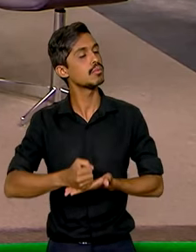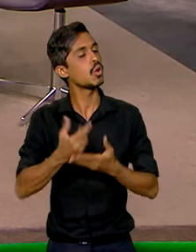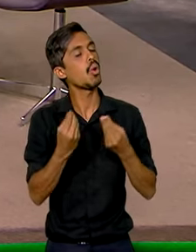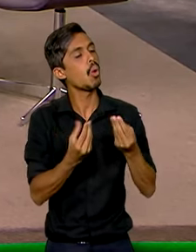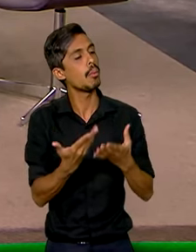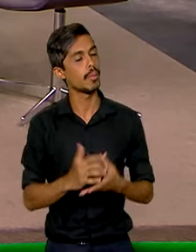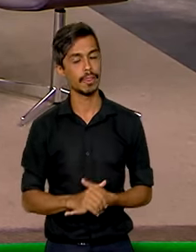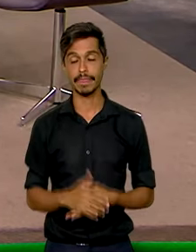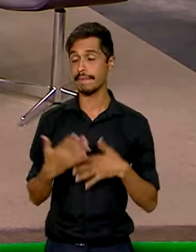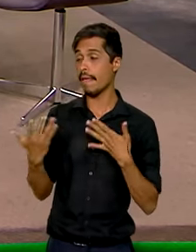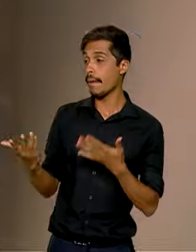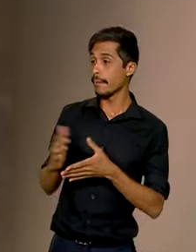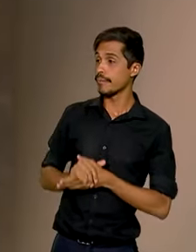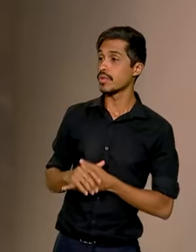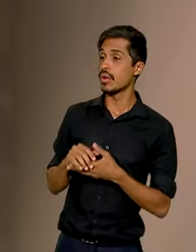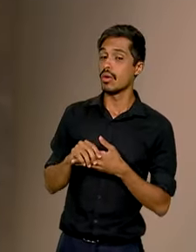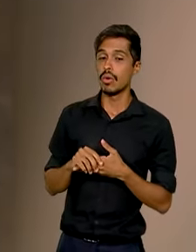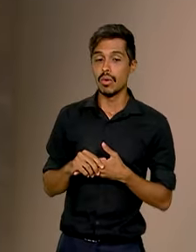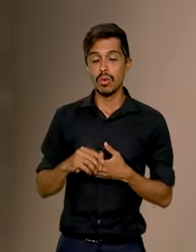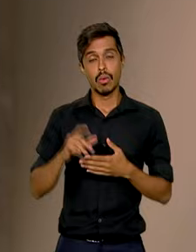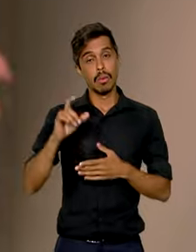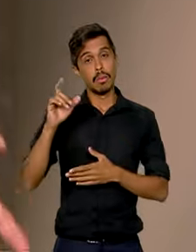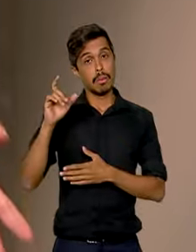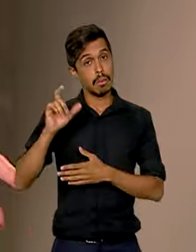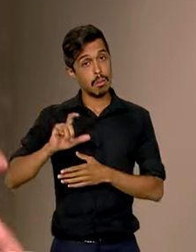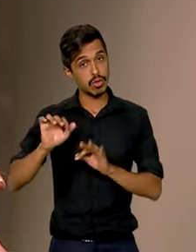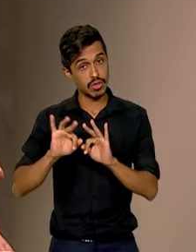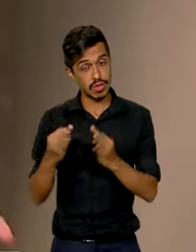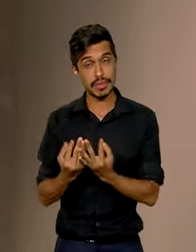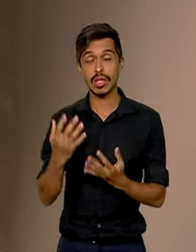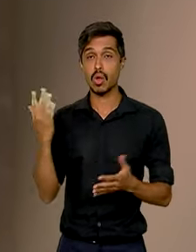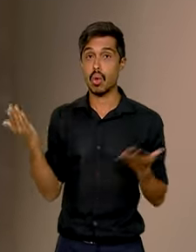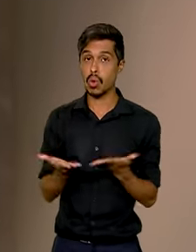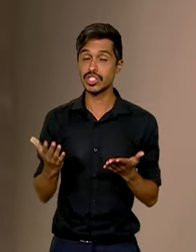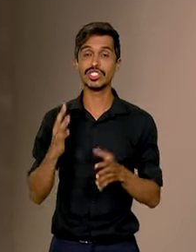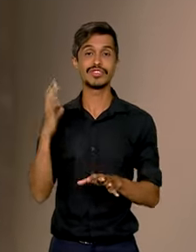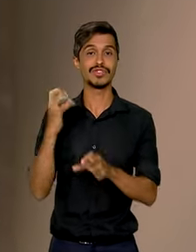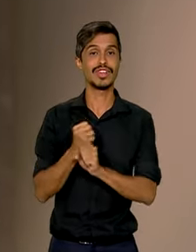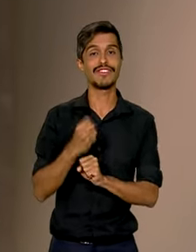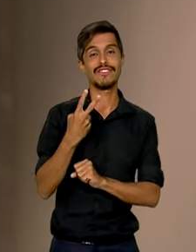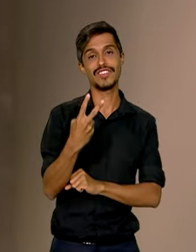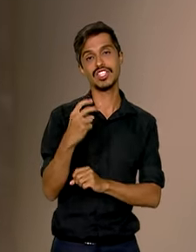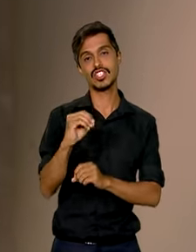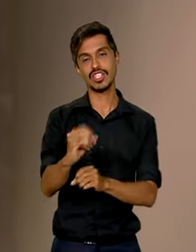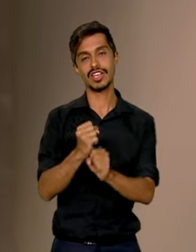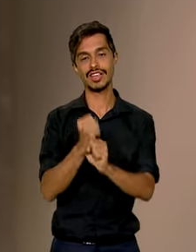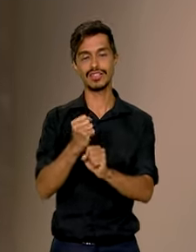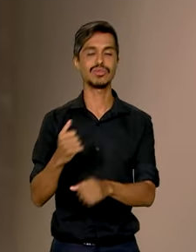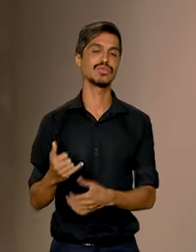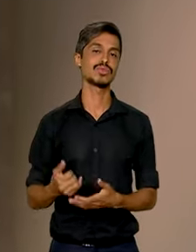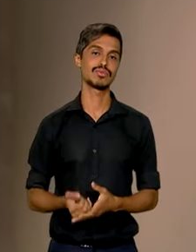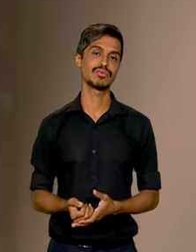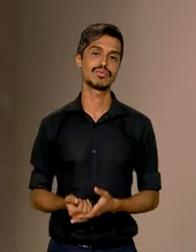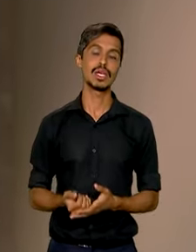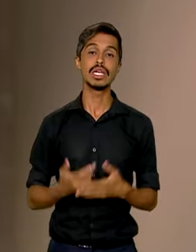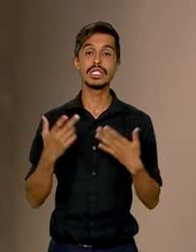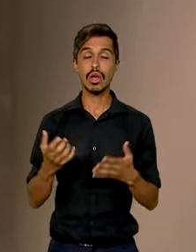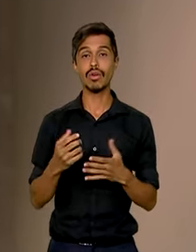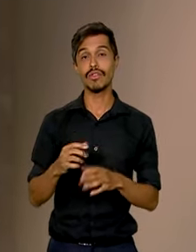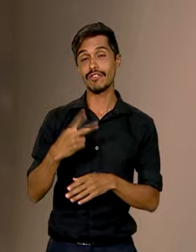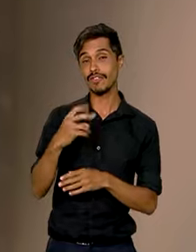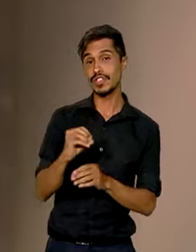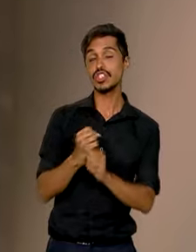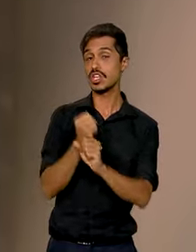Bolsa Família é um programa que completa hoje 20 anos da sua criação, né? São 20 anos de criação do